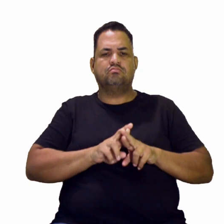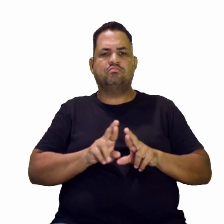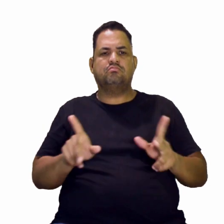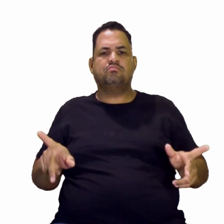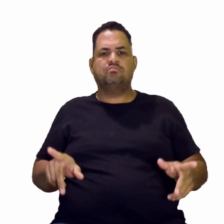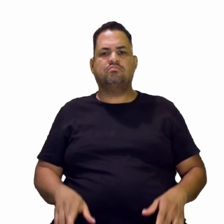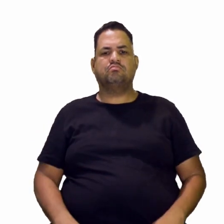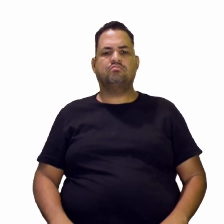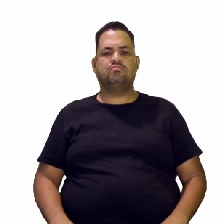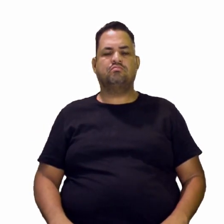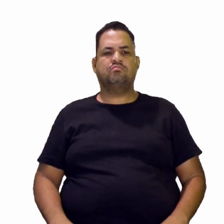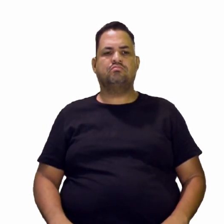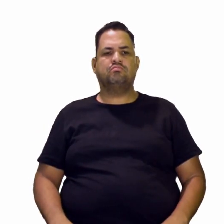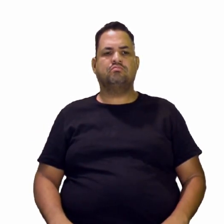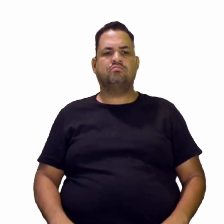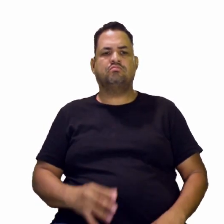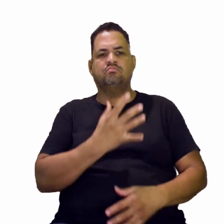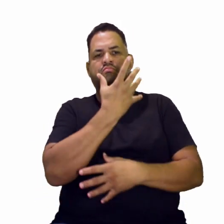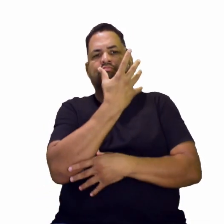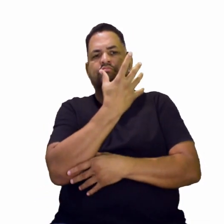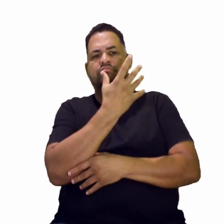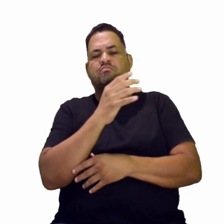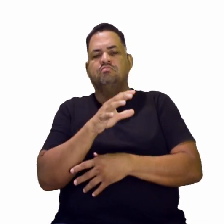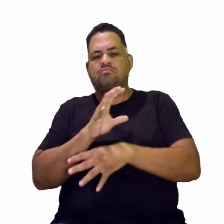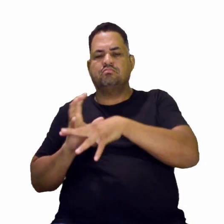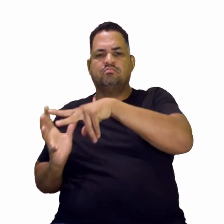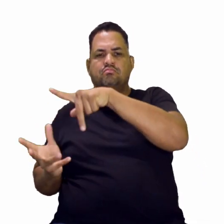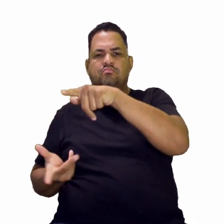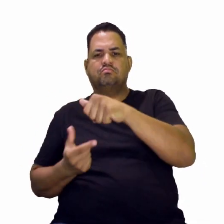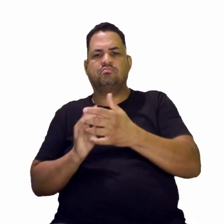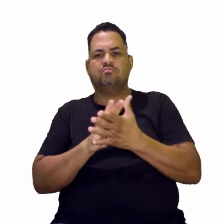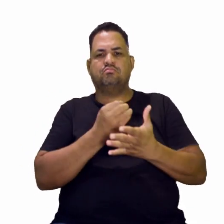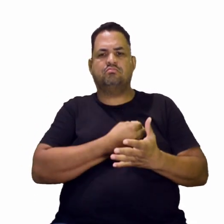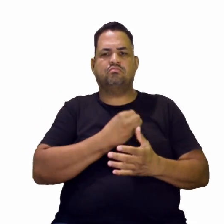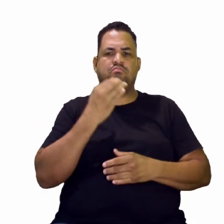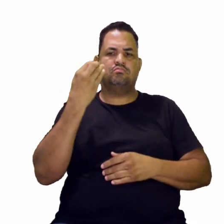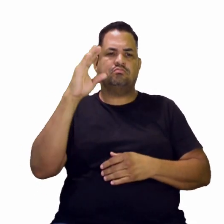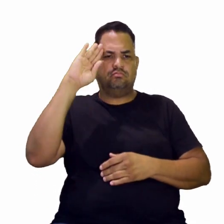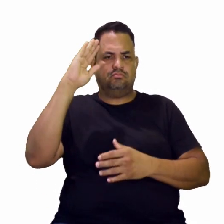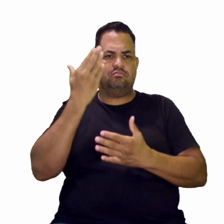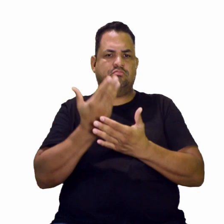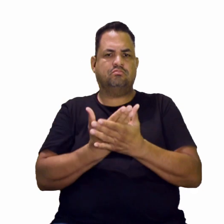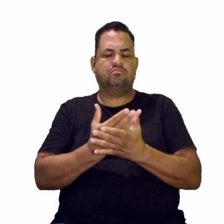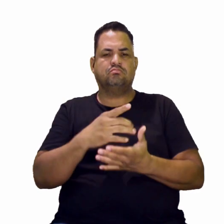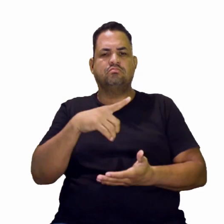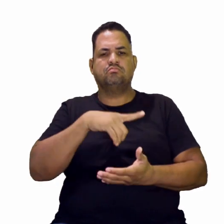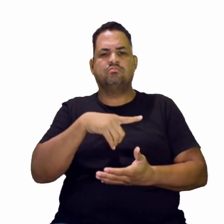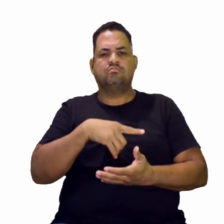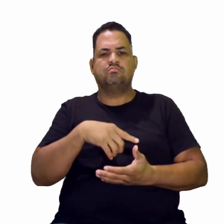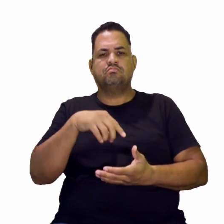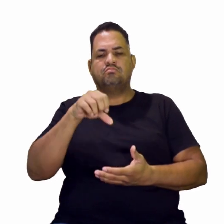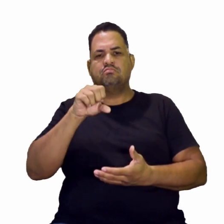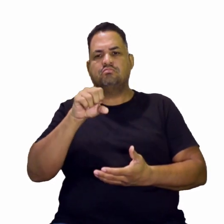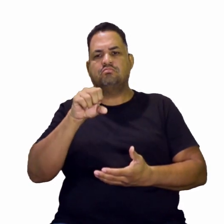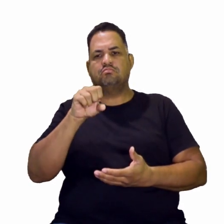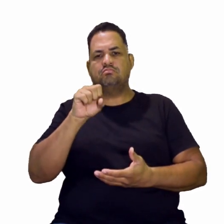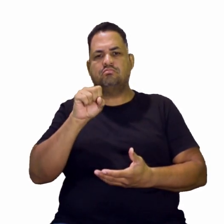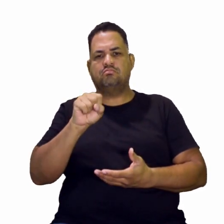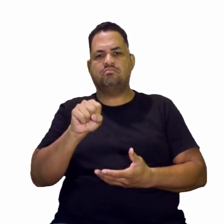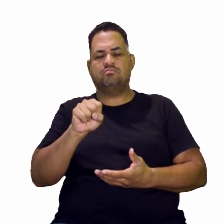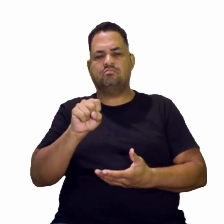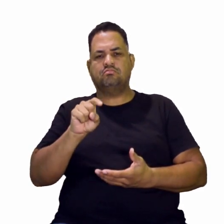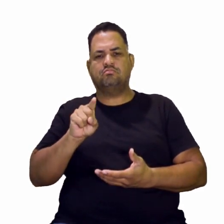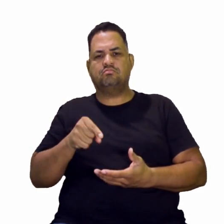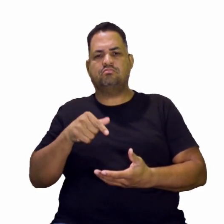diferentes. Tá? Em nosso planeta, segundo dados científicos, acreditam que existam cerca